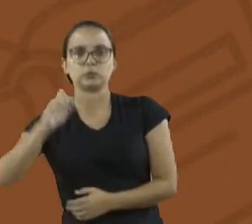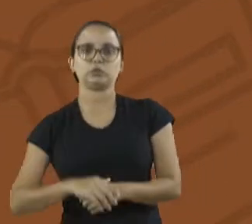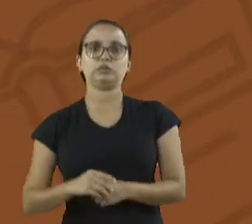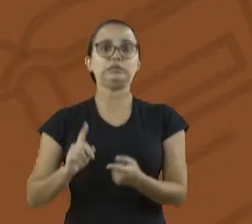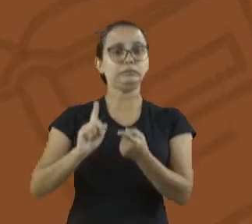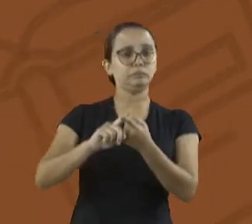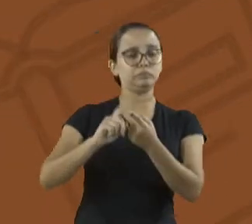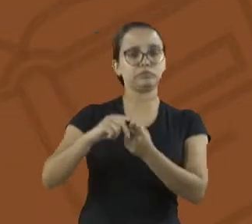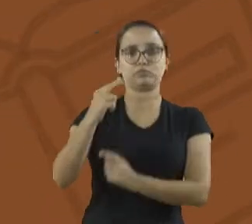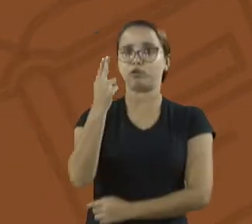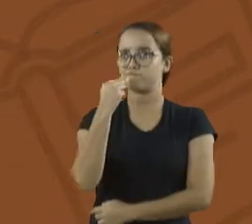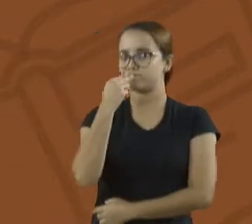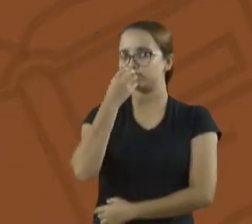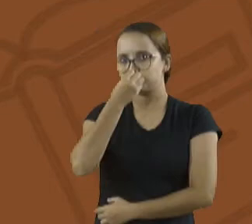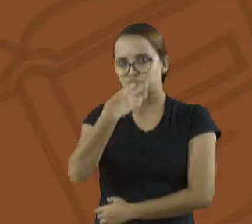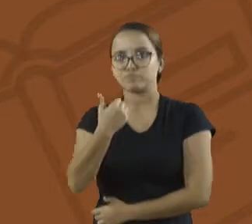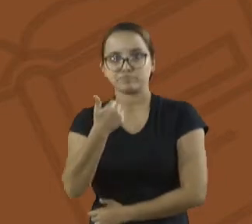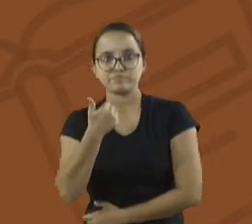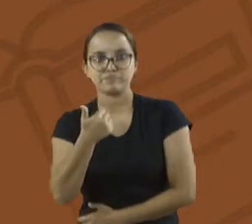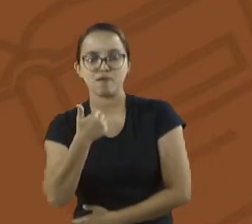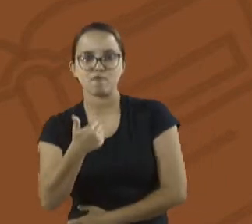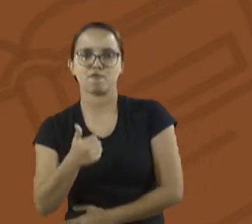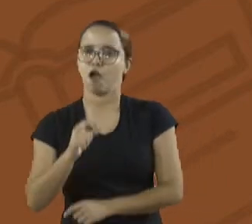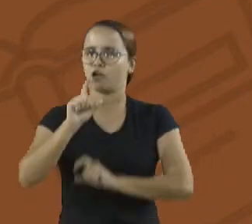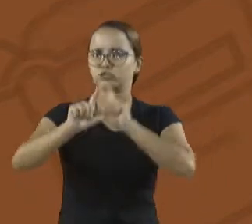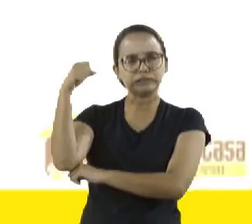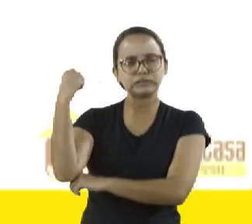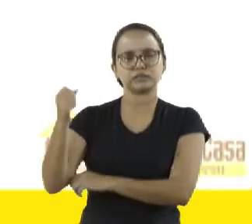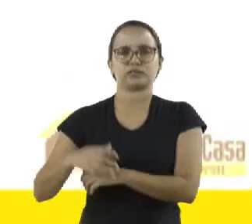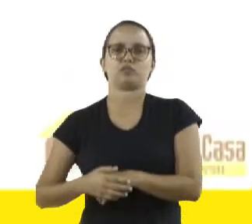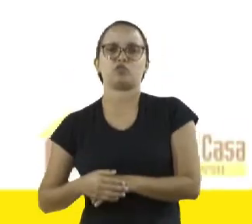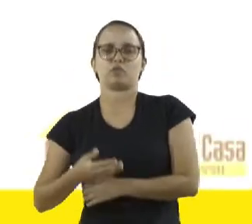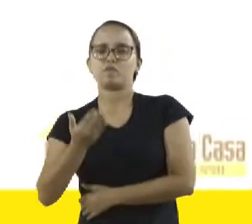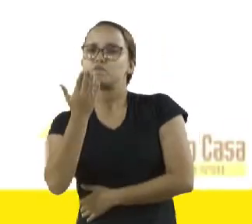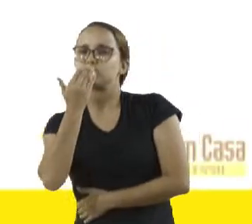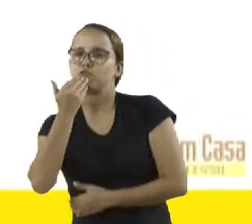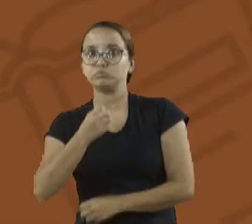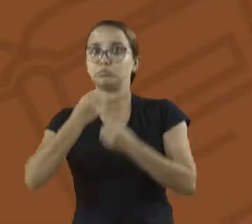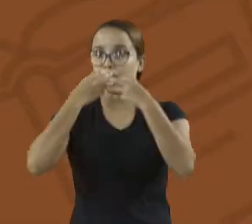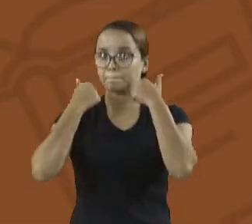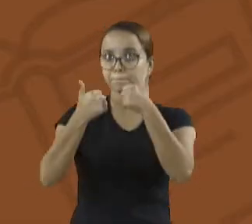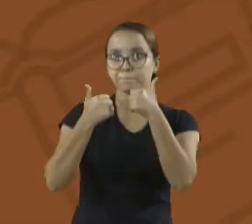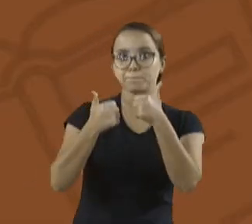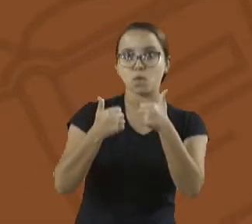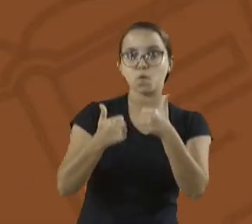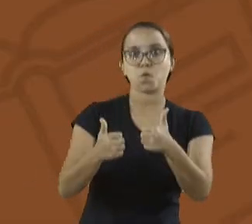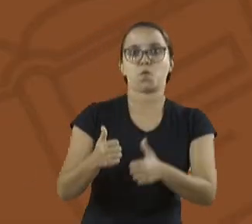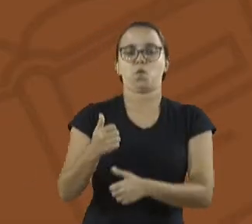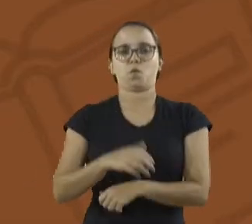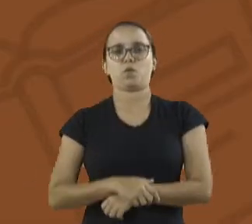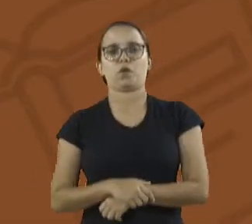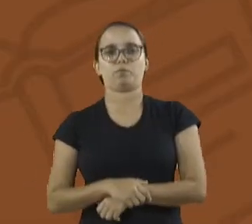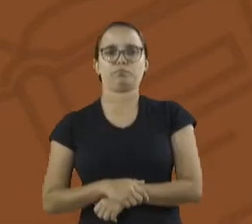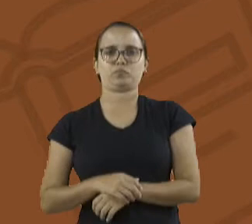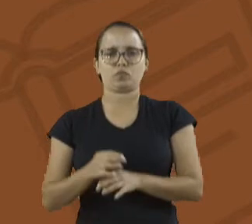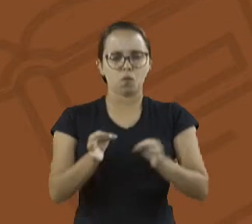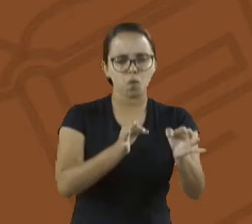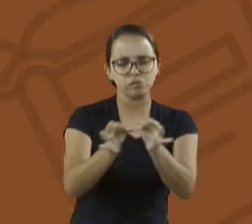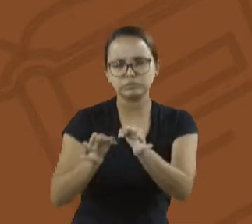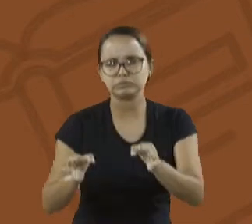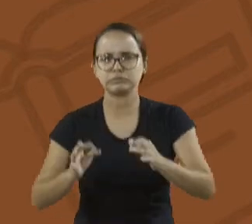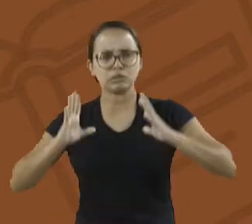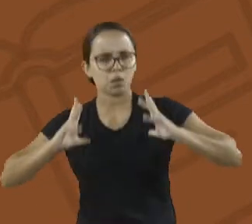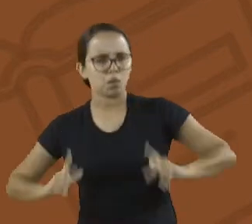boa alimentação, que seja na escolha dos alimentos, que seja no trato dos alimentos, né? No manuseio, não usar